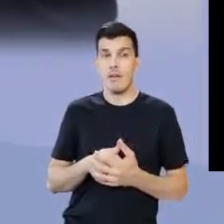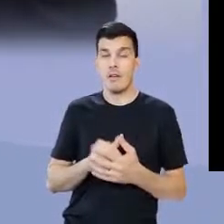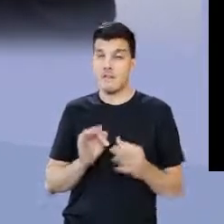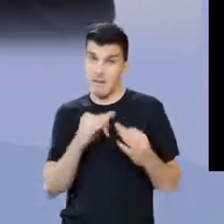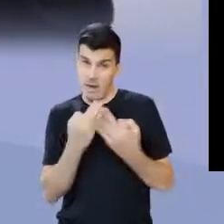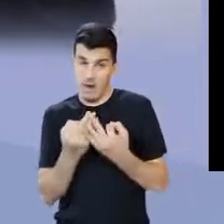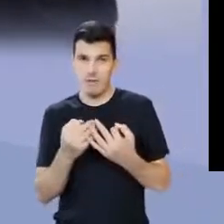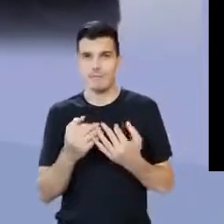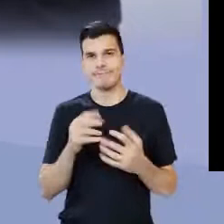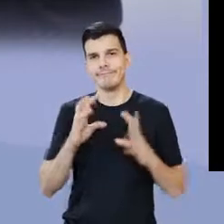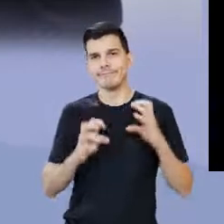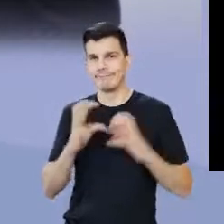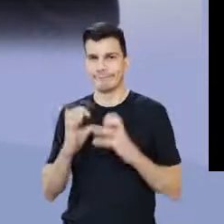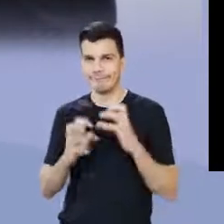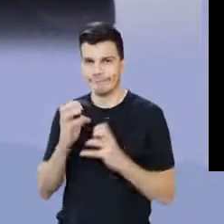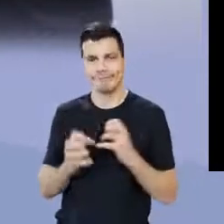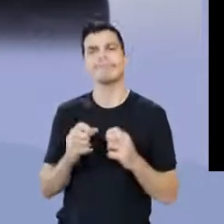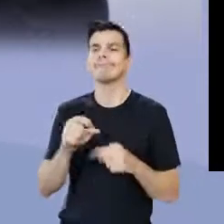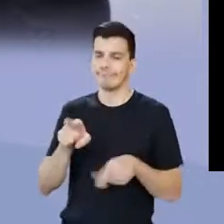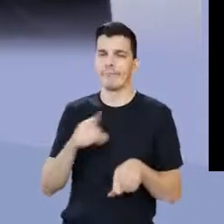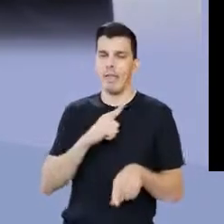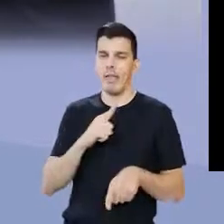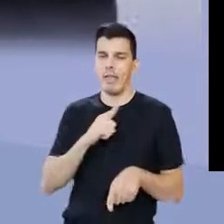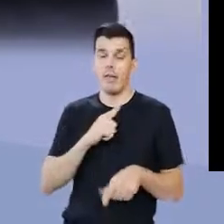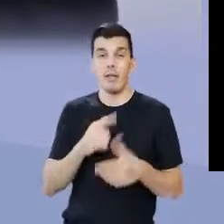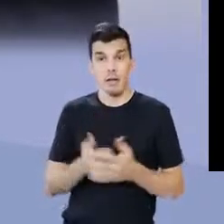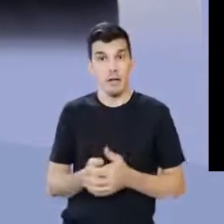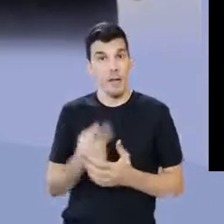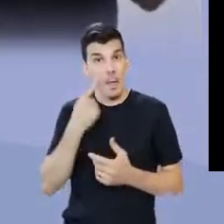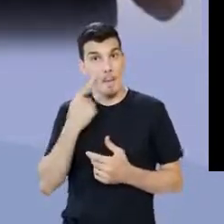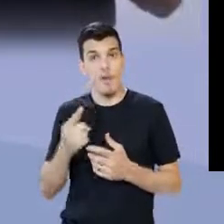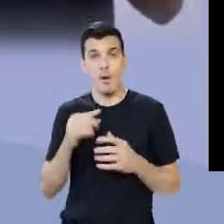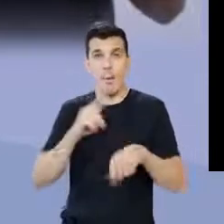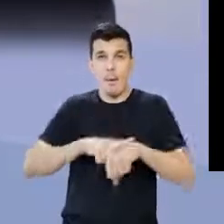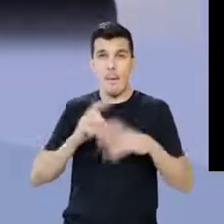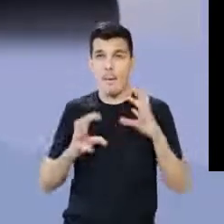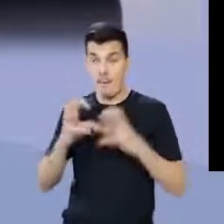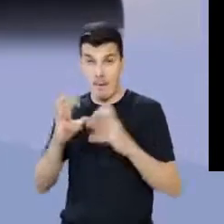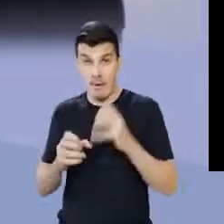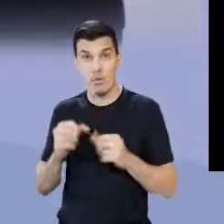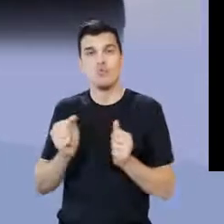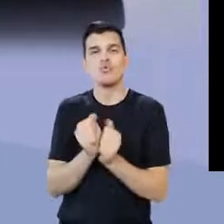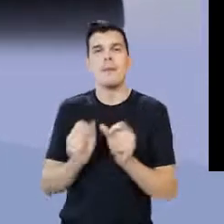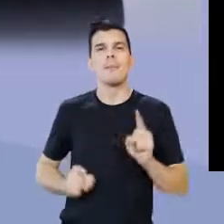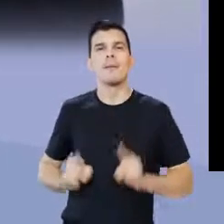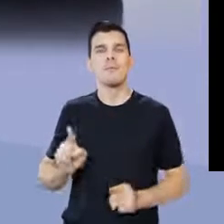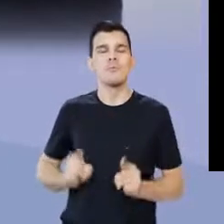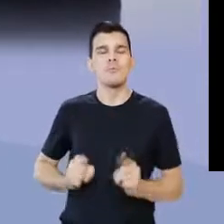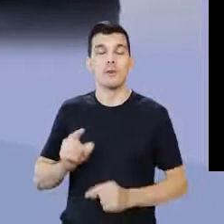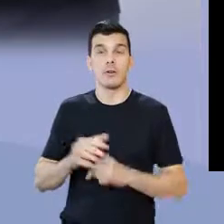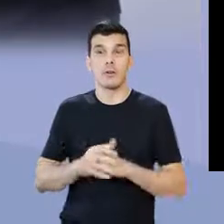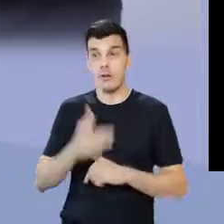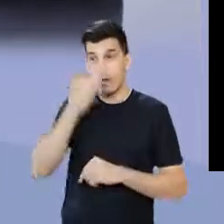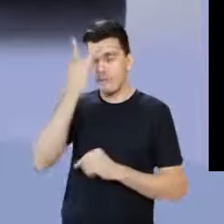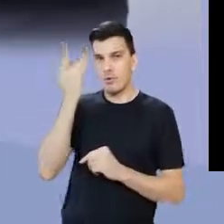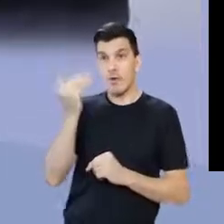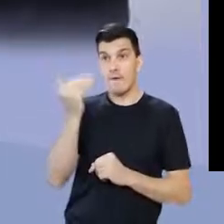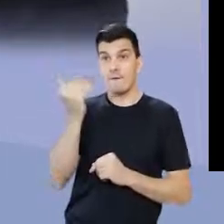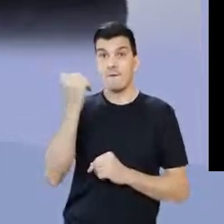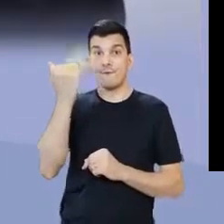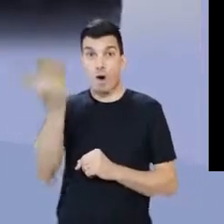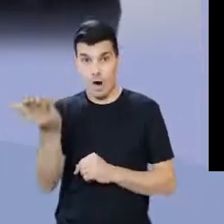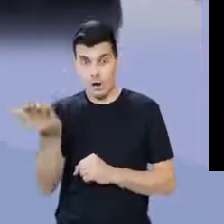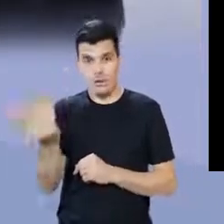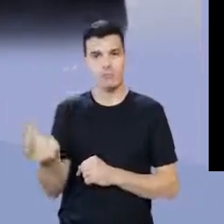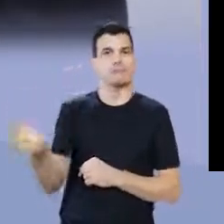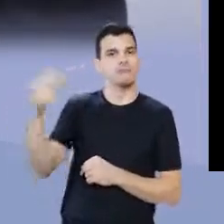com o outro, brinquedo, briga. Mas vamos supor que você está no meio de uma briga, você e seus primos. De repente chega alguém para brigar com